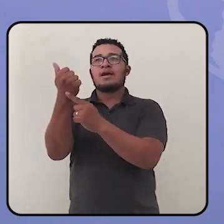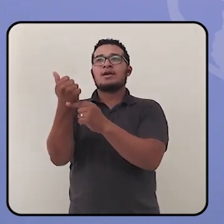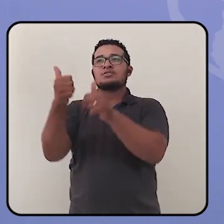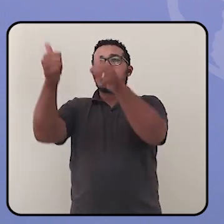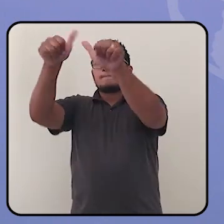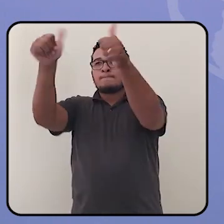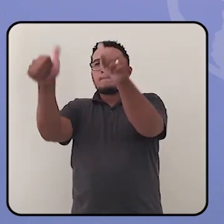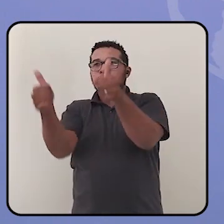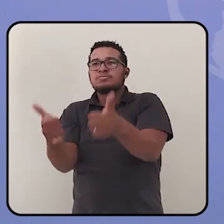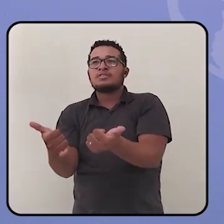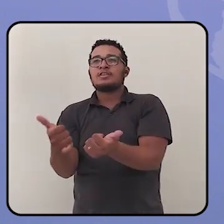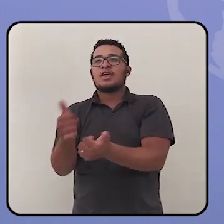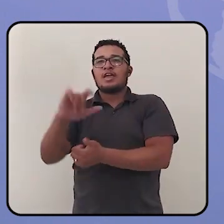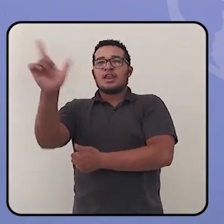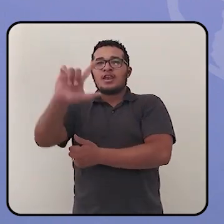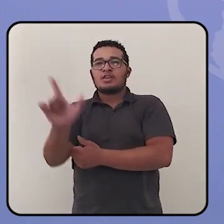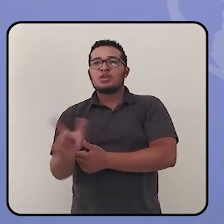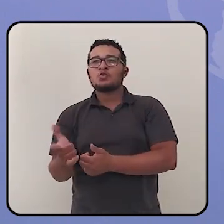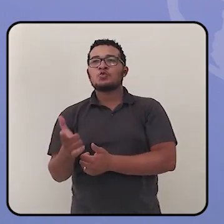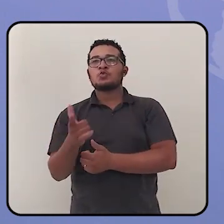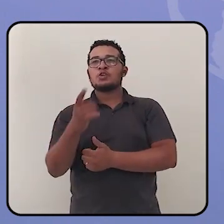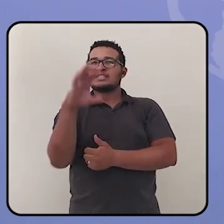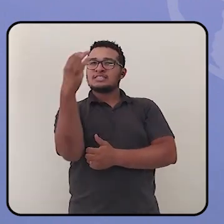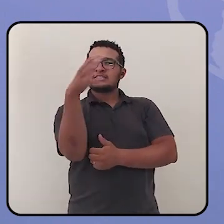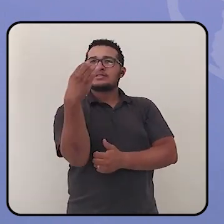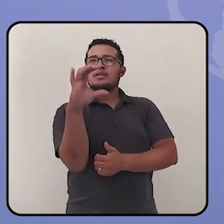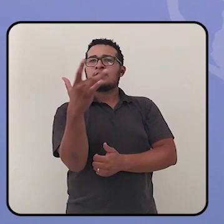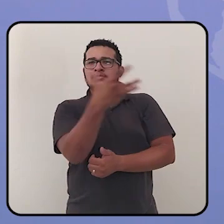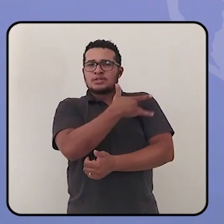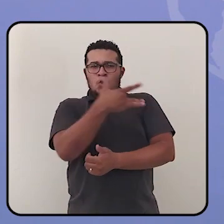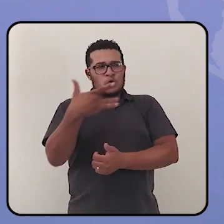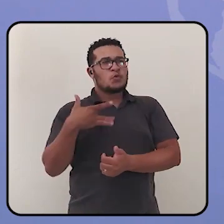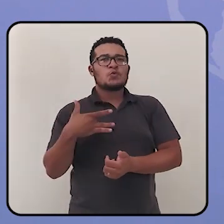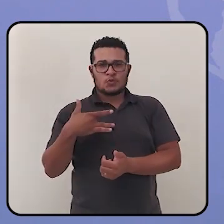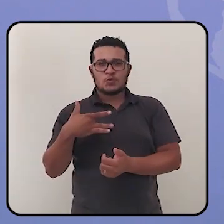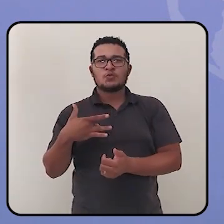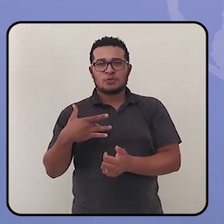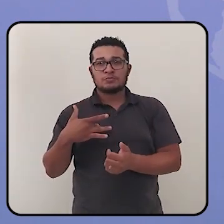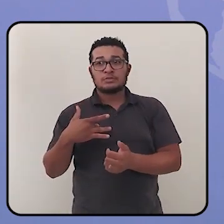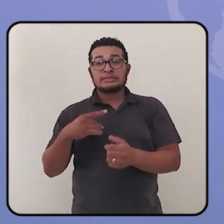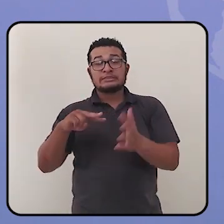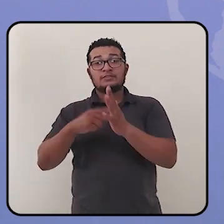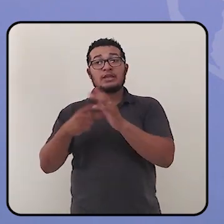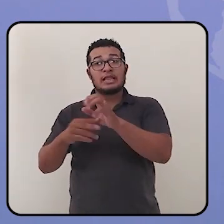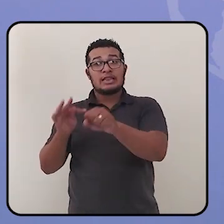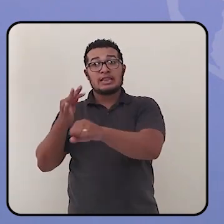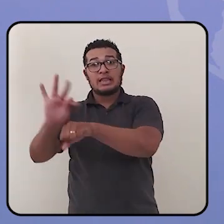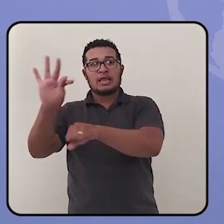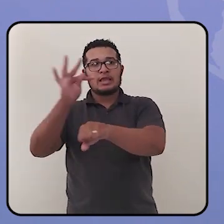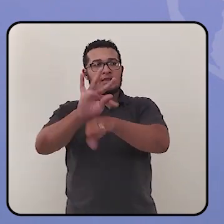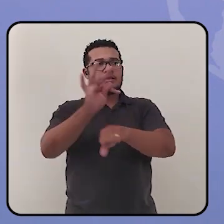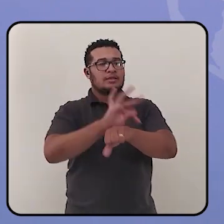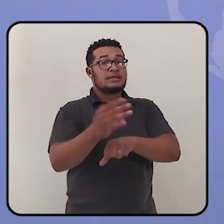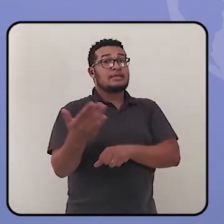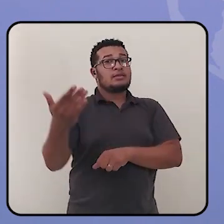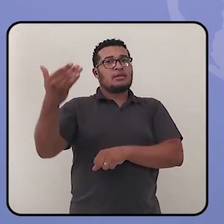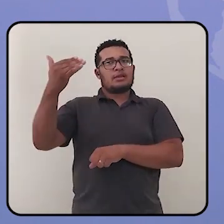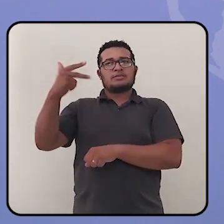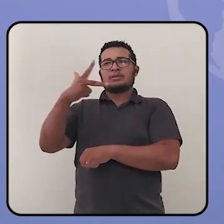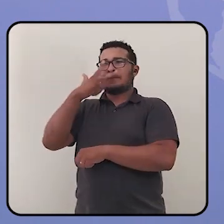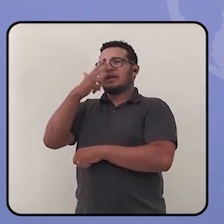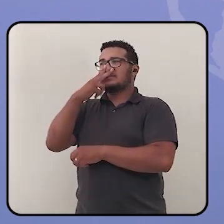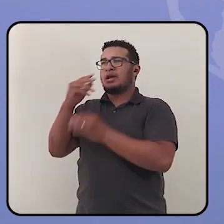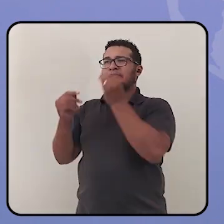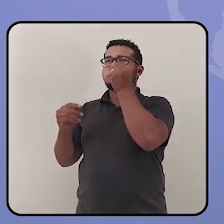da escultura da literatura da ciência da saúde ou seja muitas técnicas que eram ignorados na idade